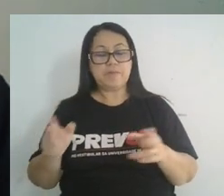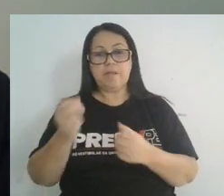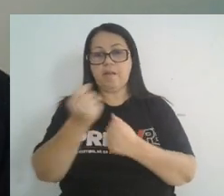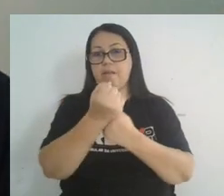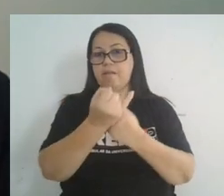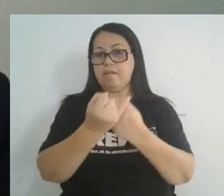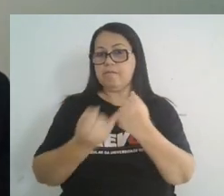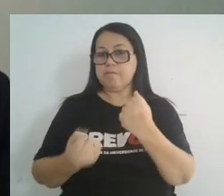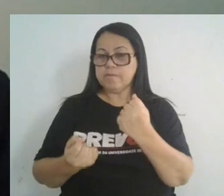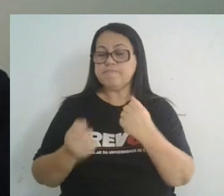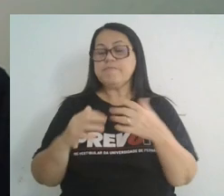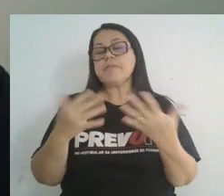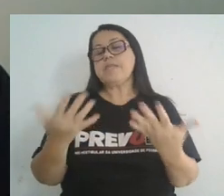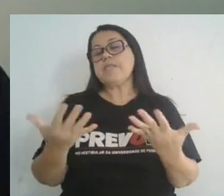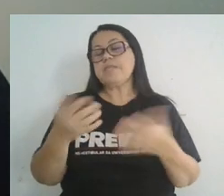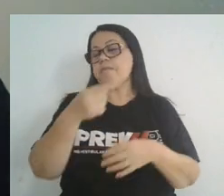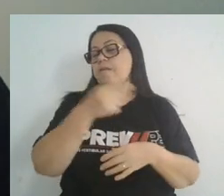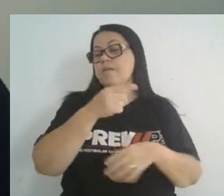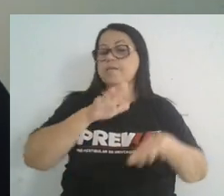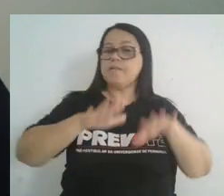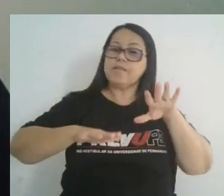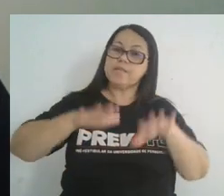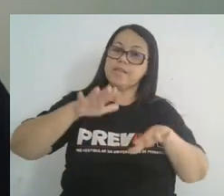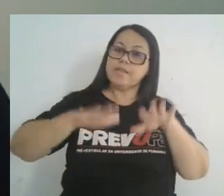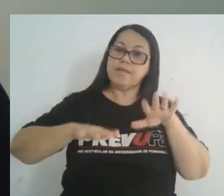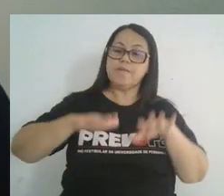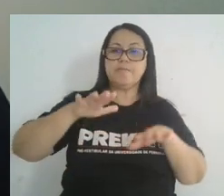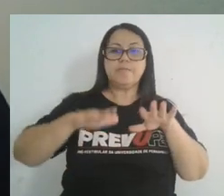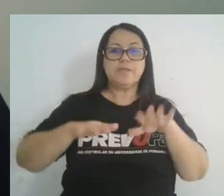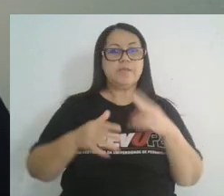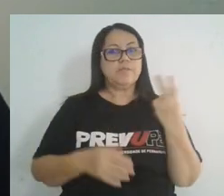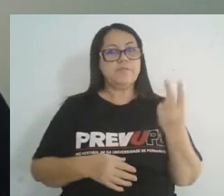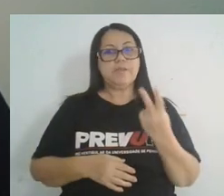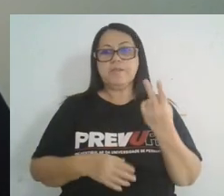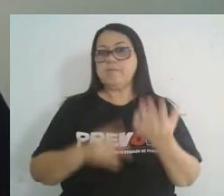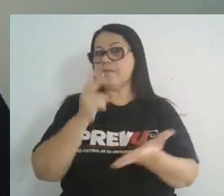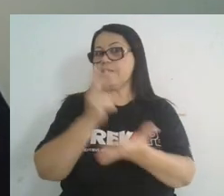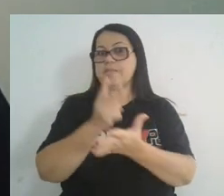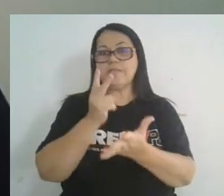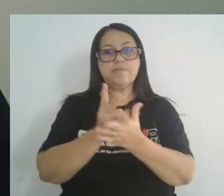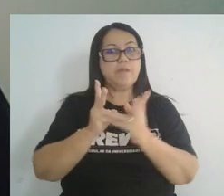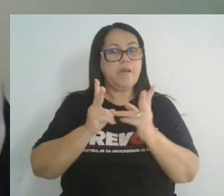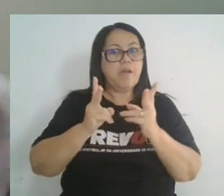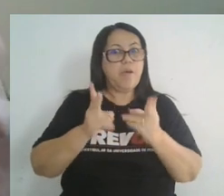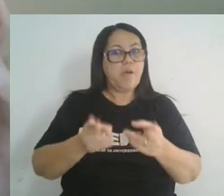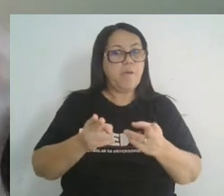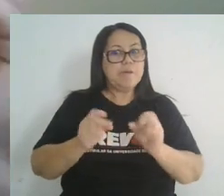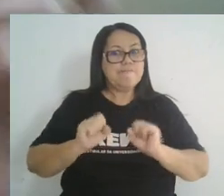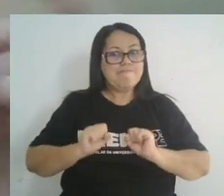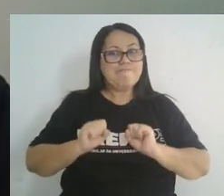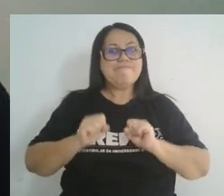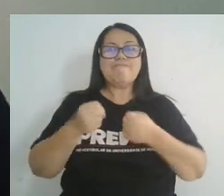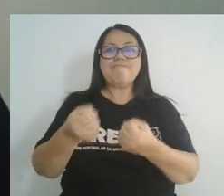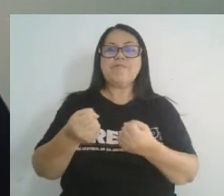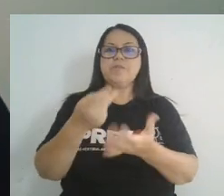a força de atrito estático varia no seu módulo, na sua magnitude, e fica sempre igual à força